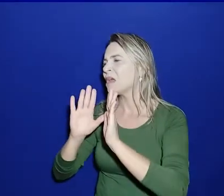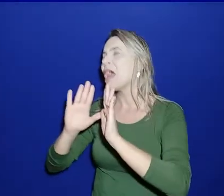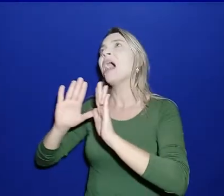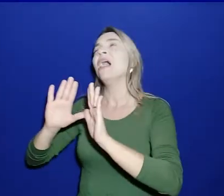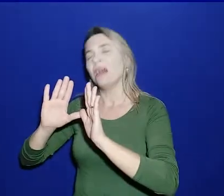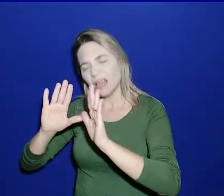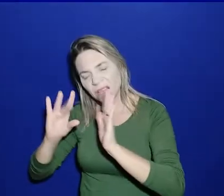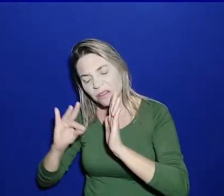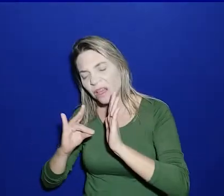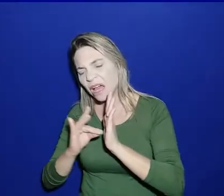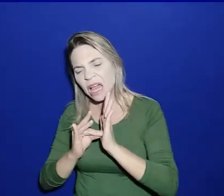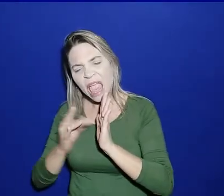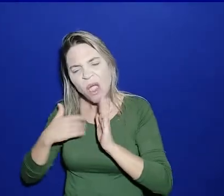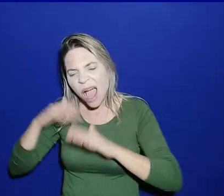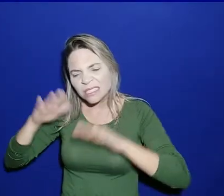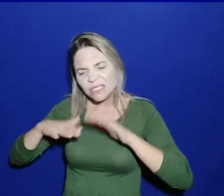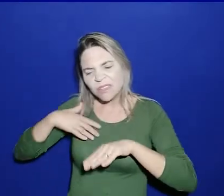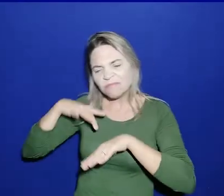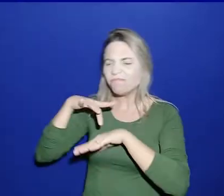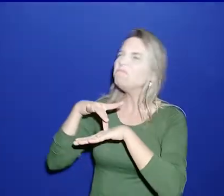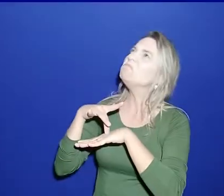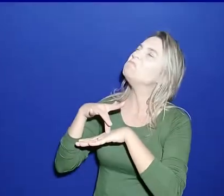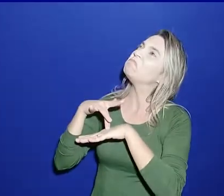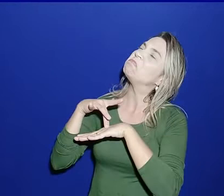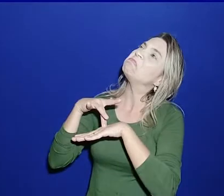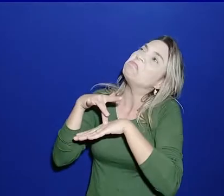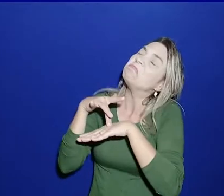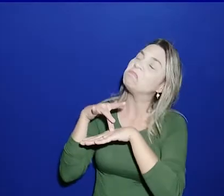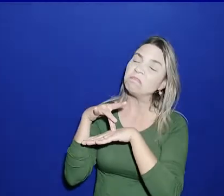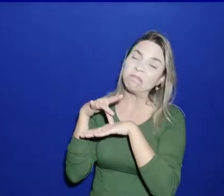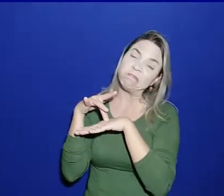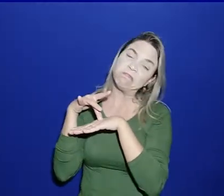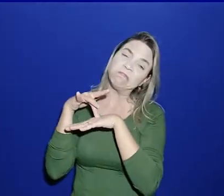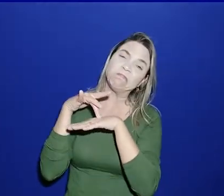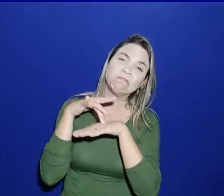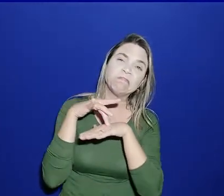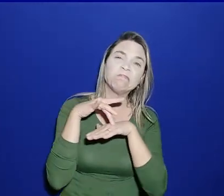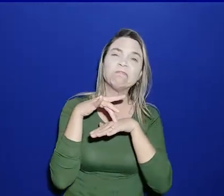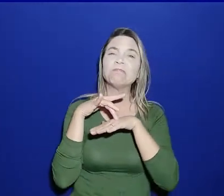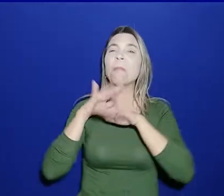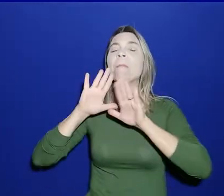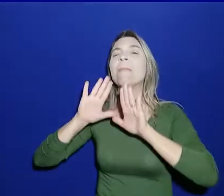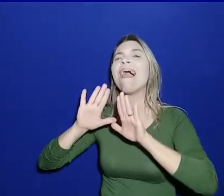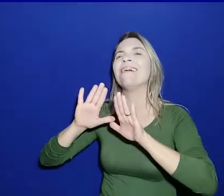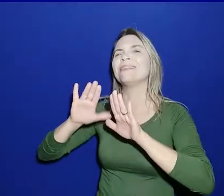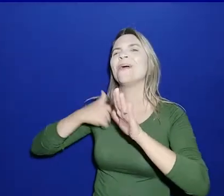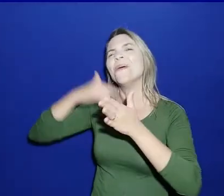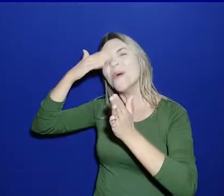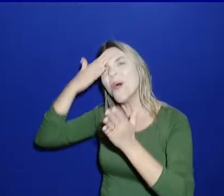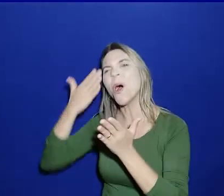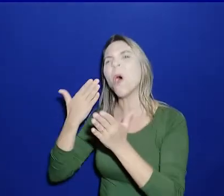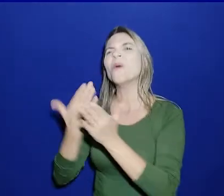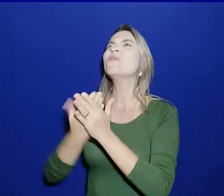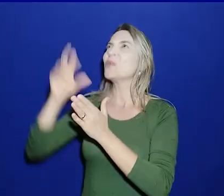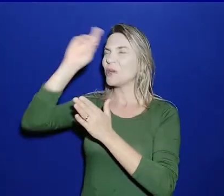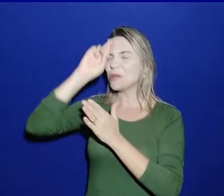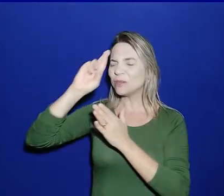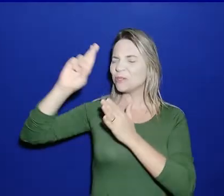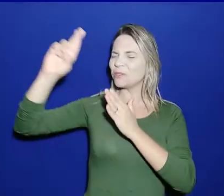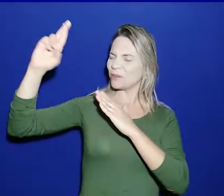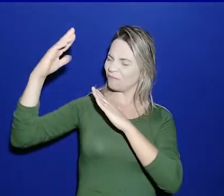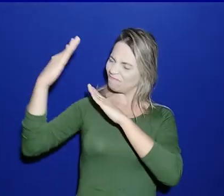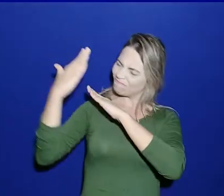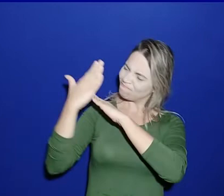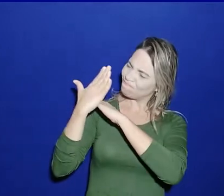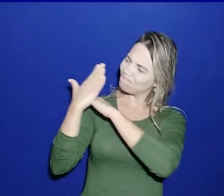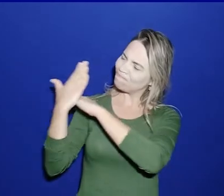embora não consiga compreender, em tua mão sempre